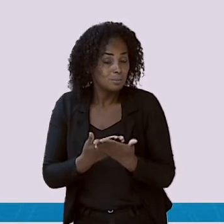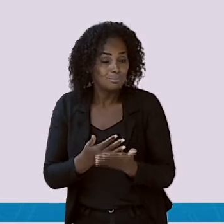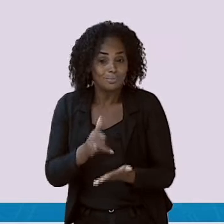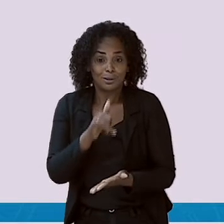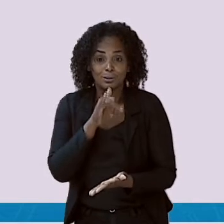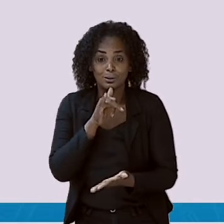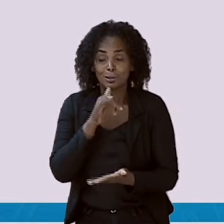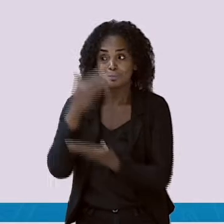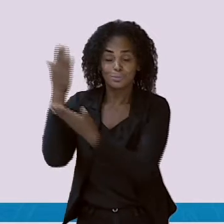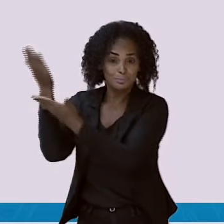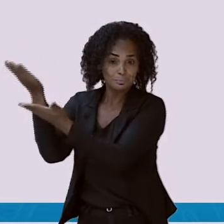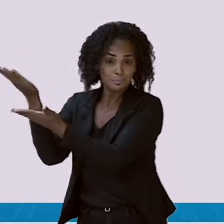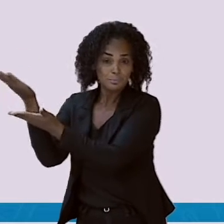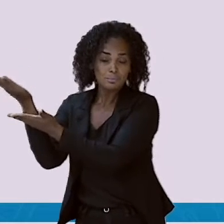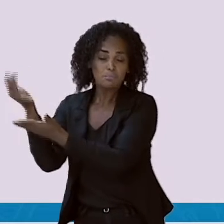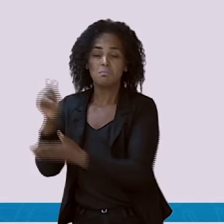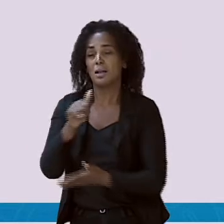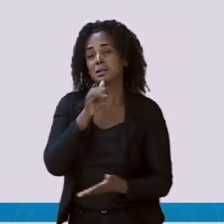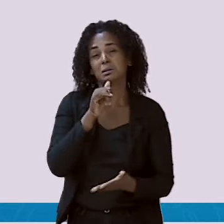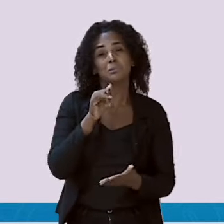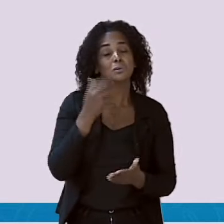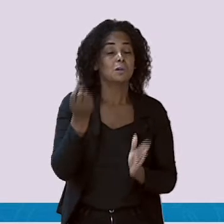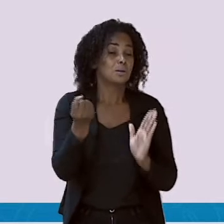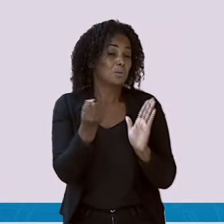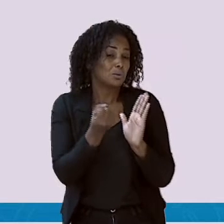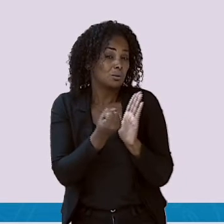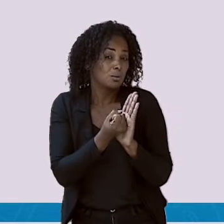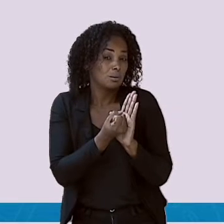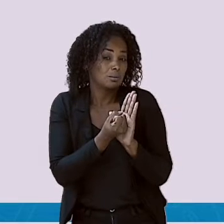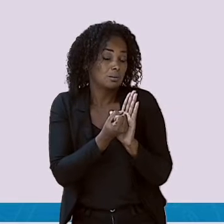exemplo, se a sua nota for aí,